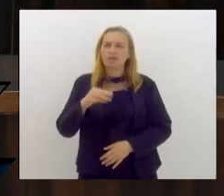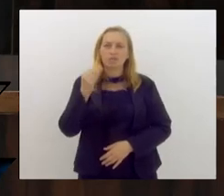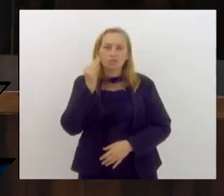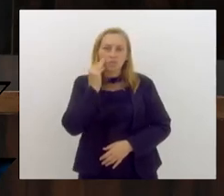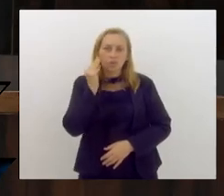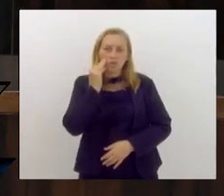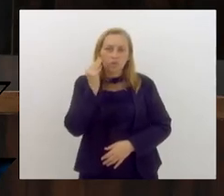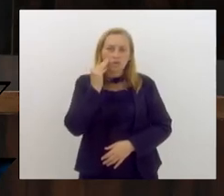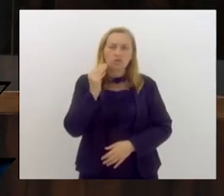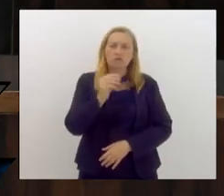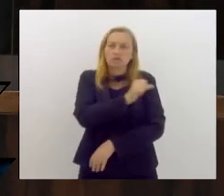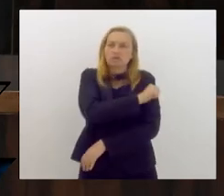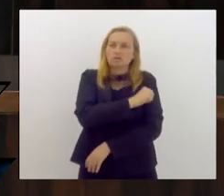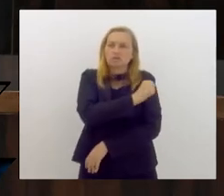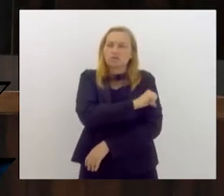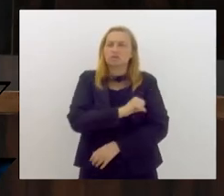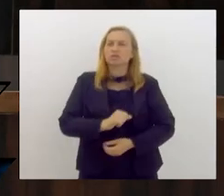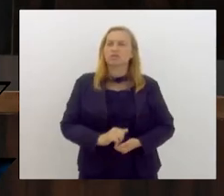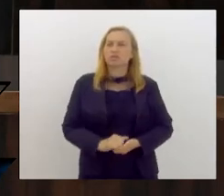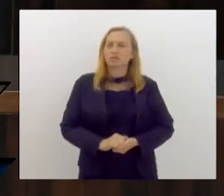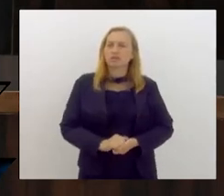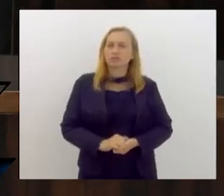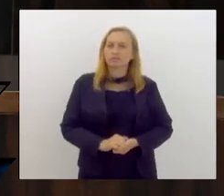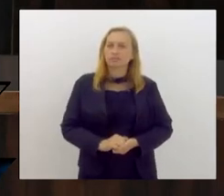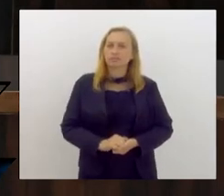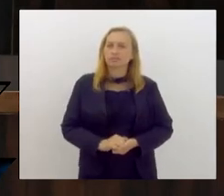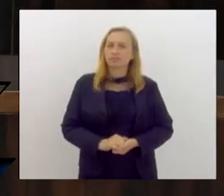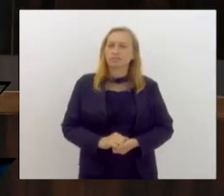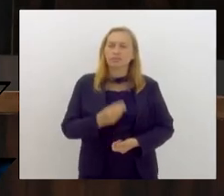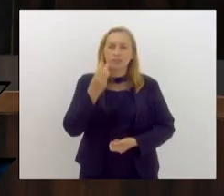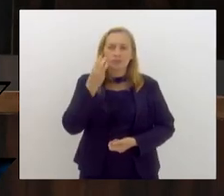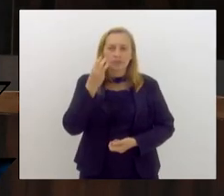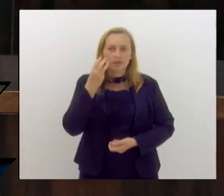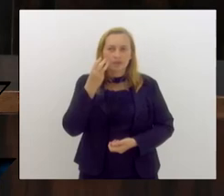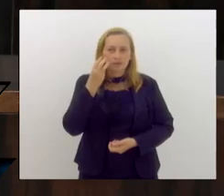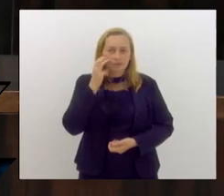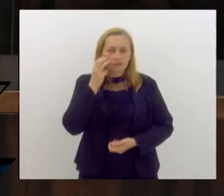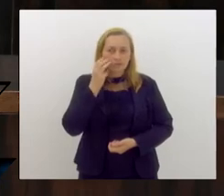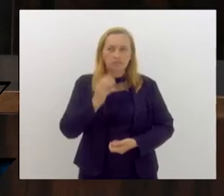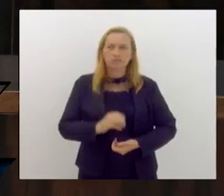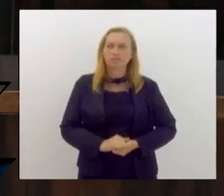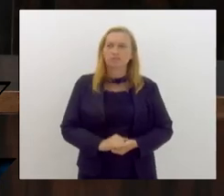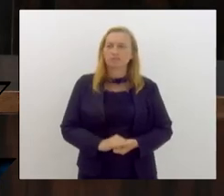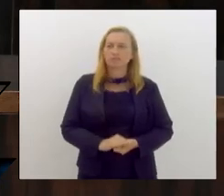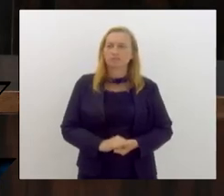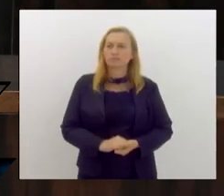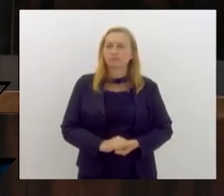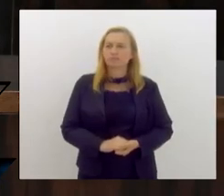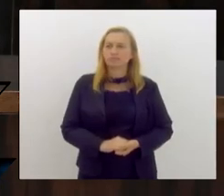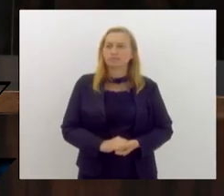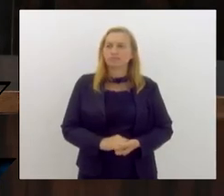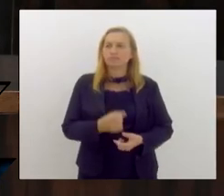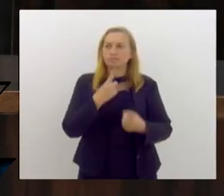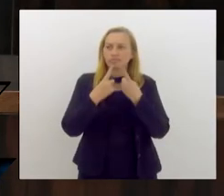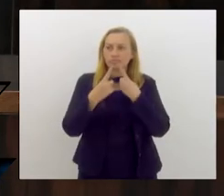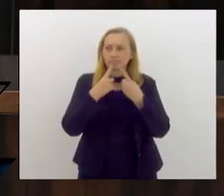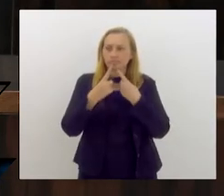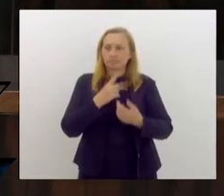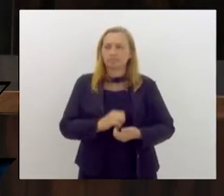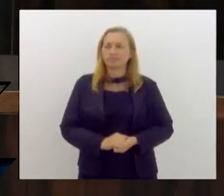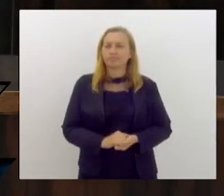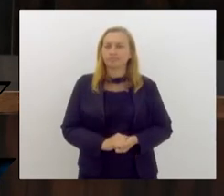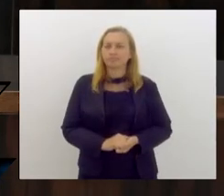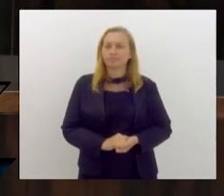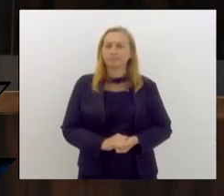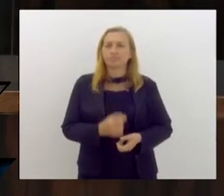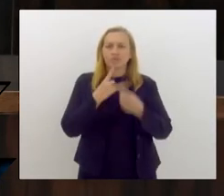Francisco, enfermeira Regiane e Valdec Carneiro. Em discussão.